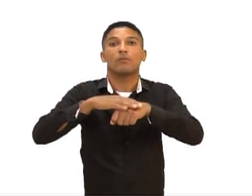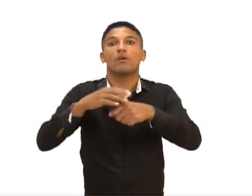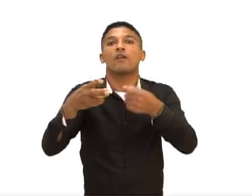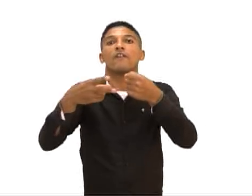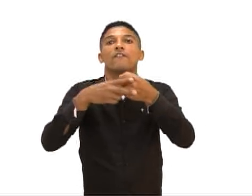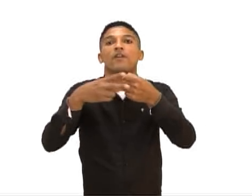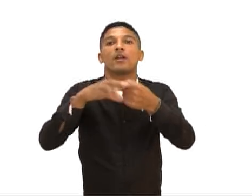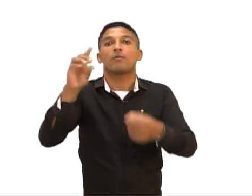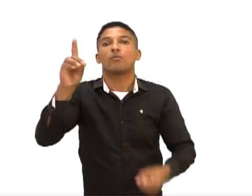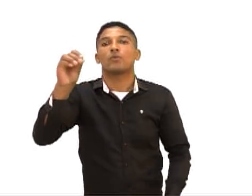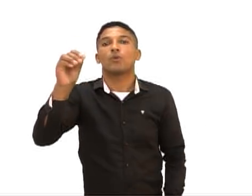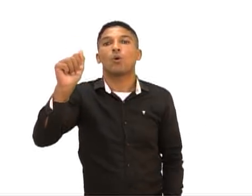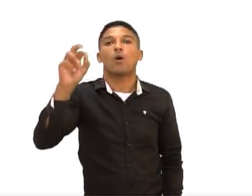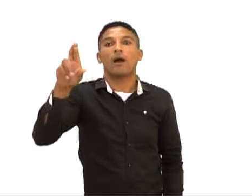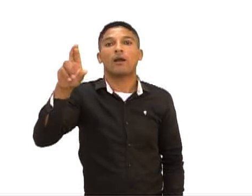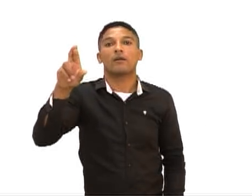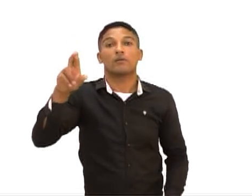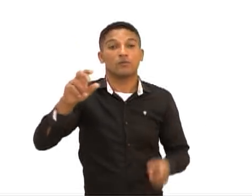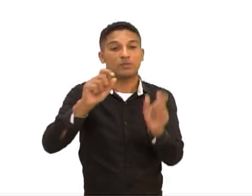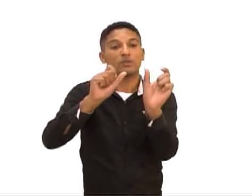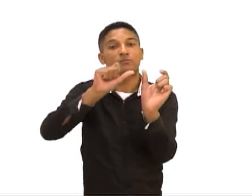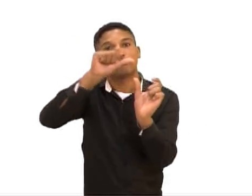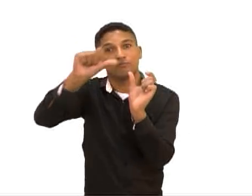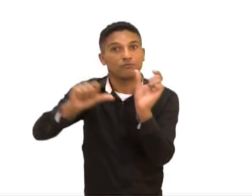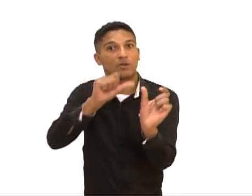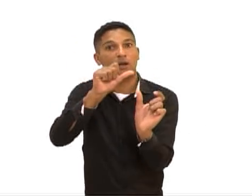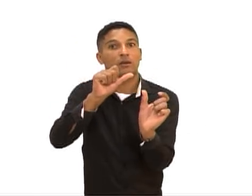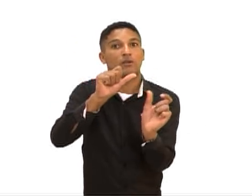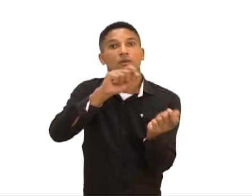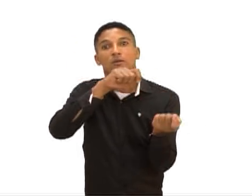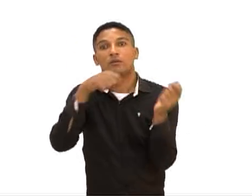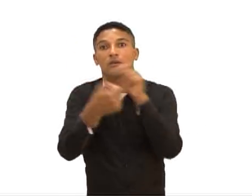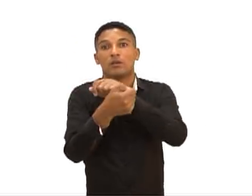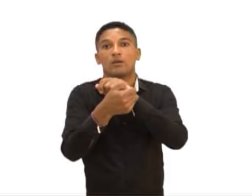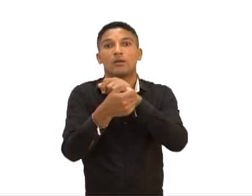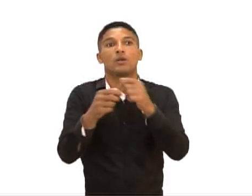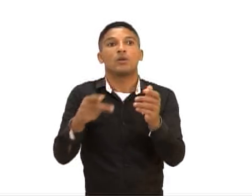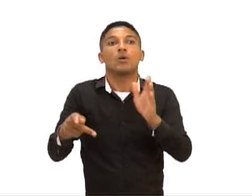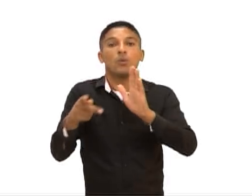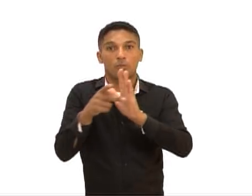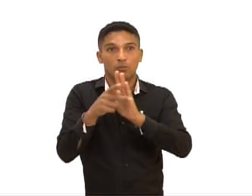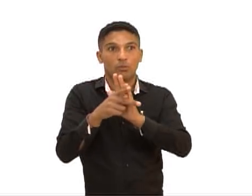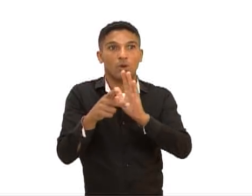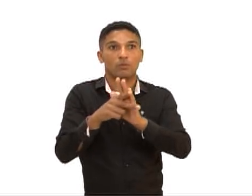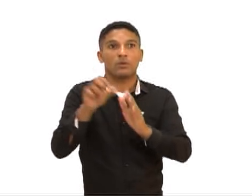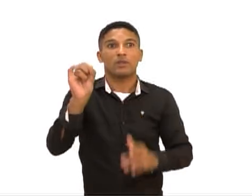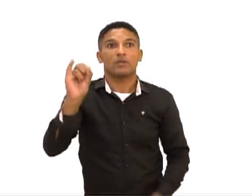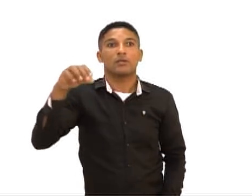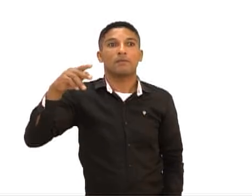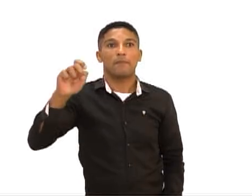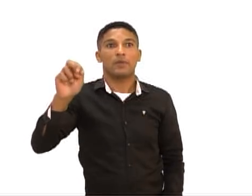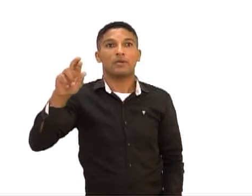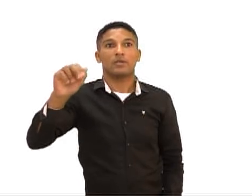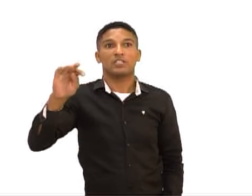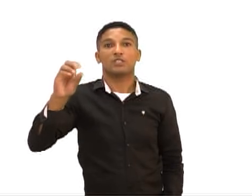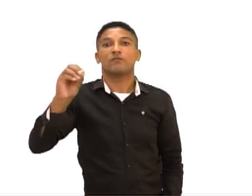imperativo afirmativo. Vou deixar esse slide aqui, né, para vocês darem uma olhada e seguirem o modelo, ok?